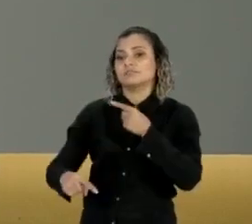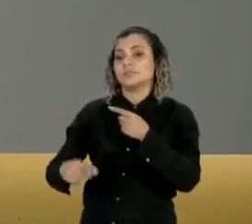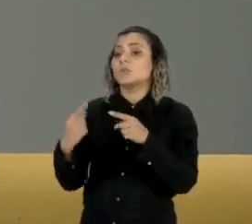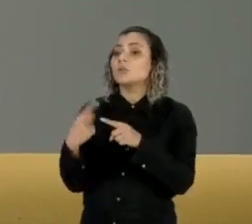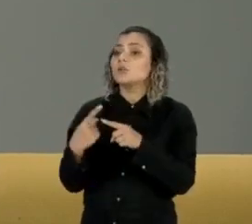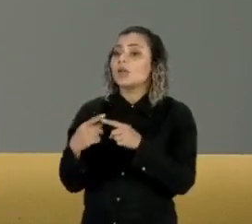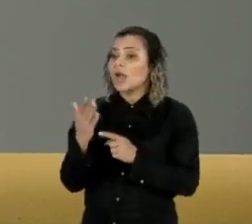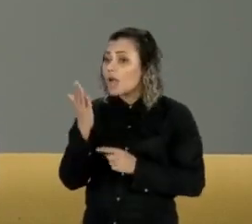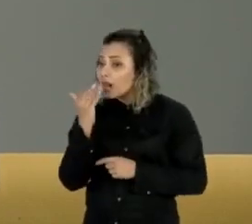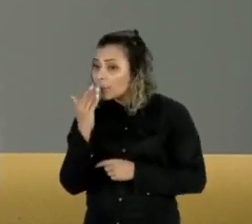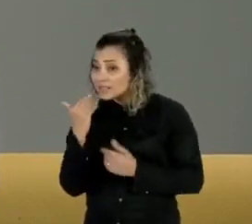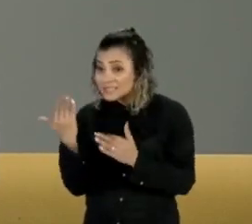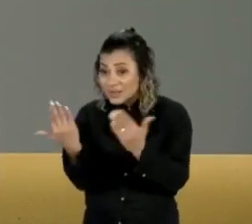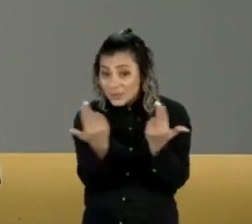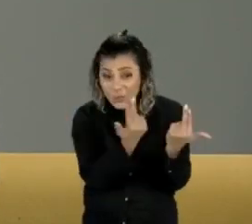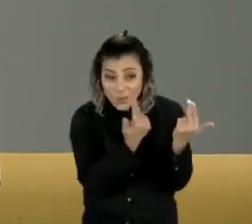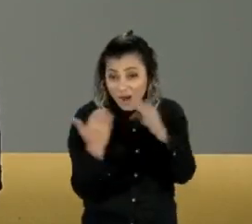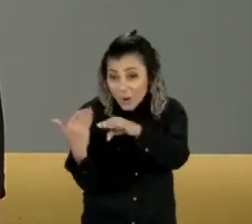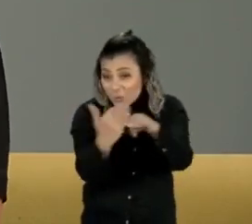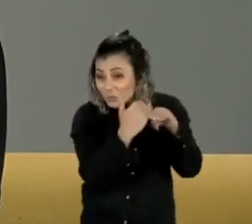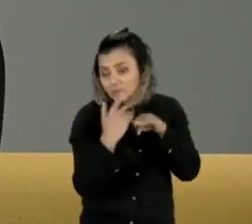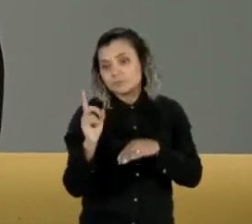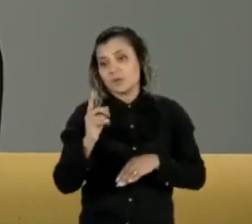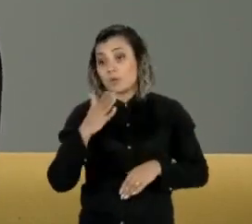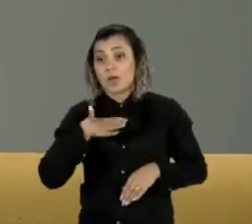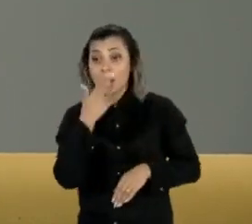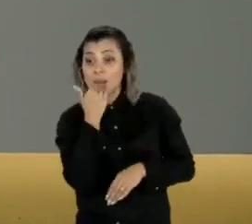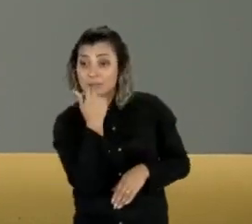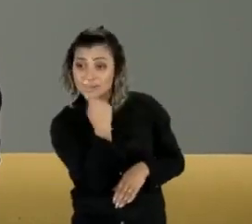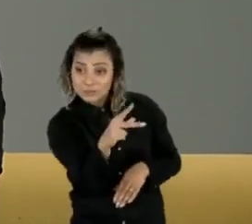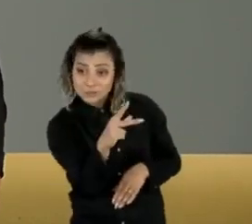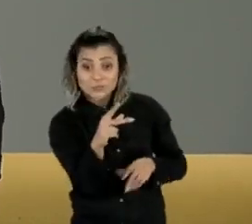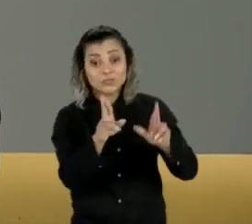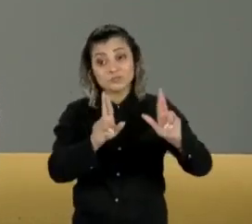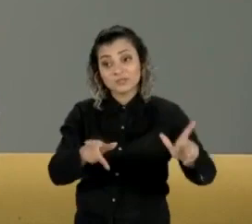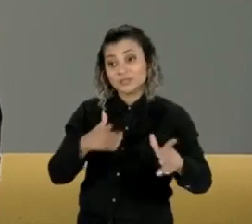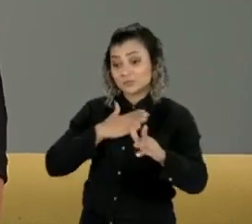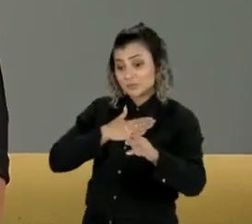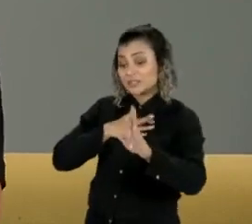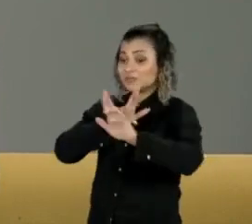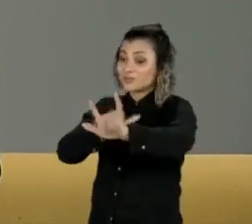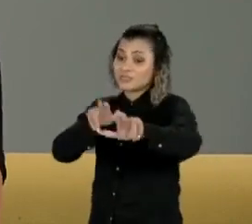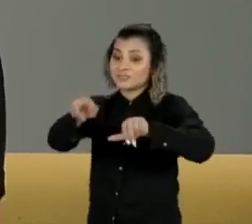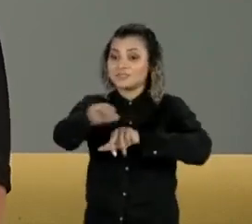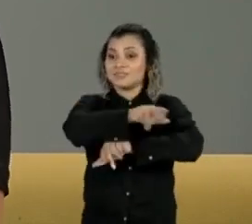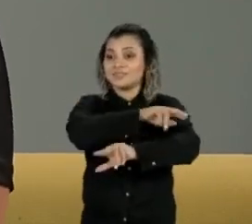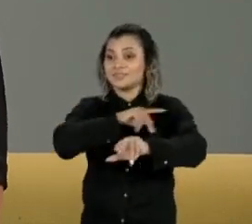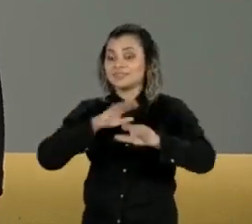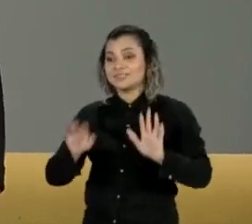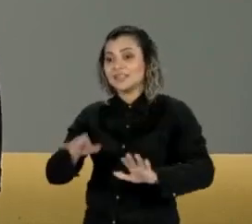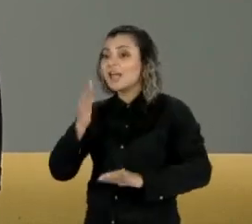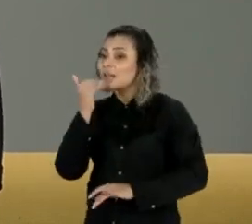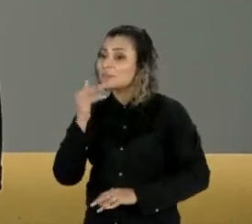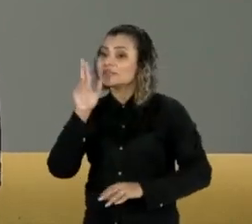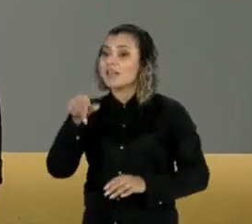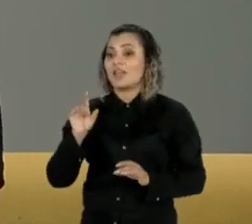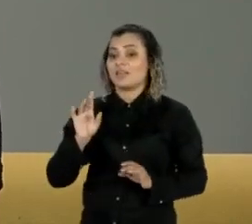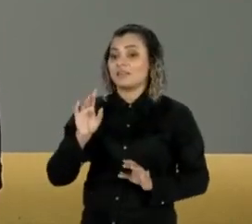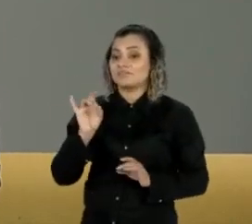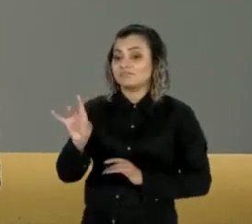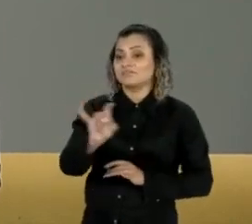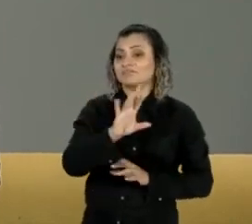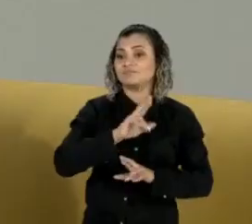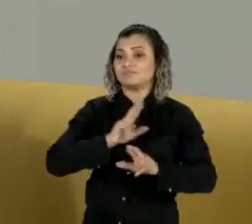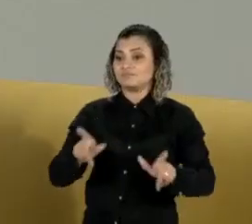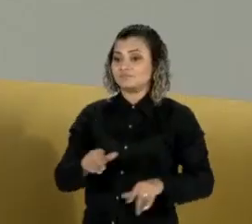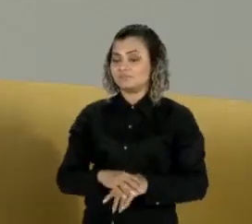existe alimentação igual para todo mundo. A sua alimentação é diferente da sua do que da minha. Então, a alimentação ela é muito individualizada. E